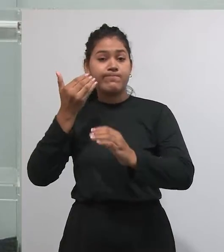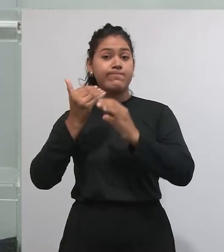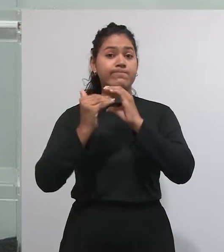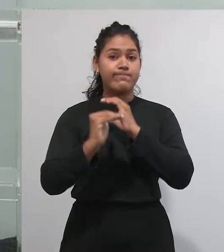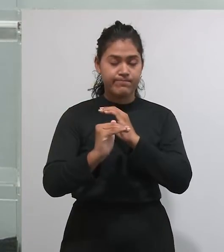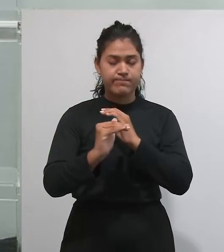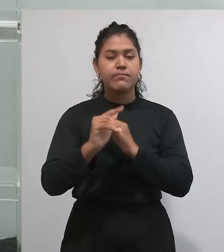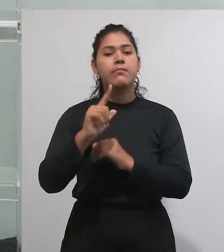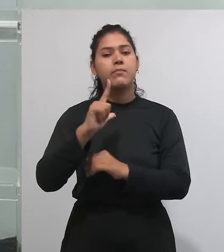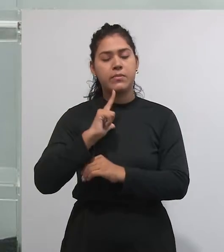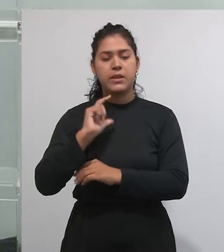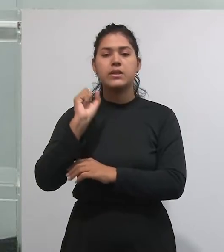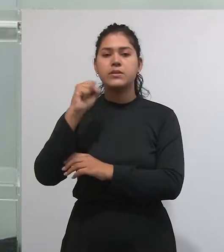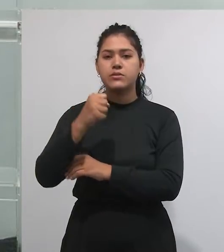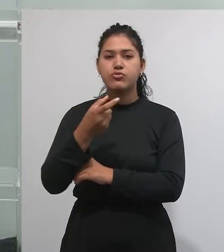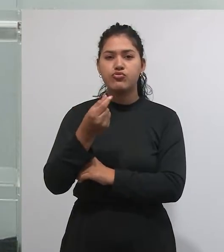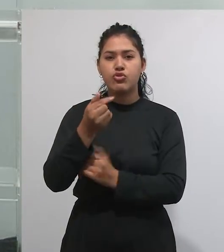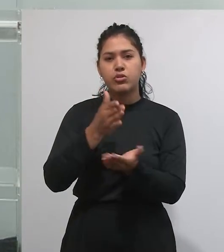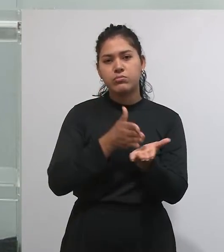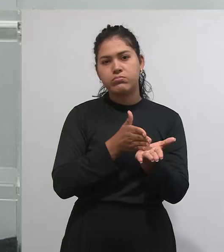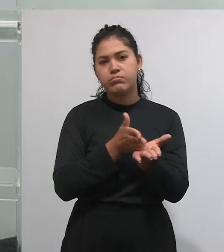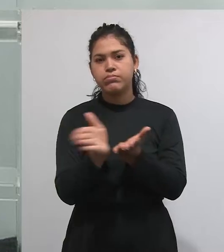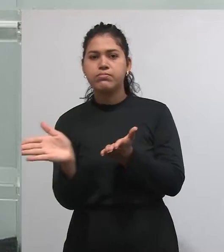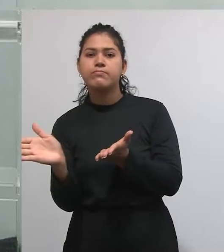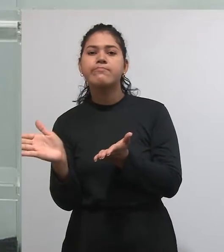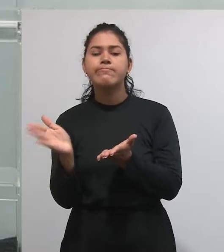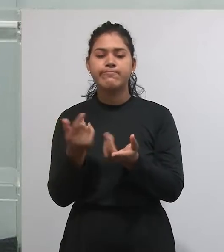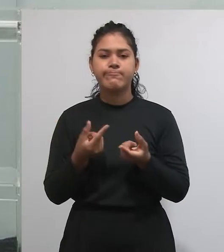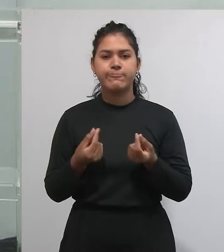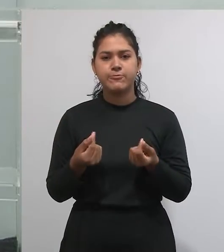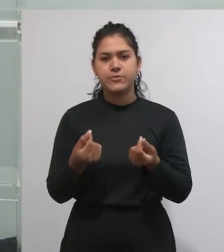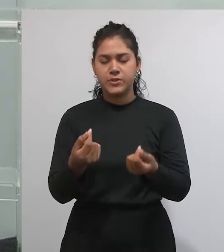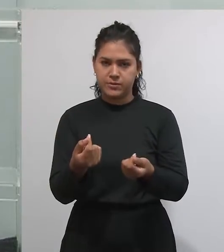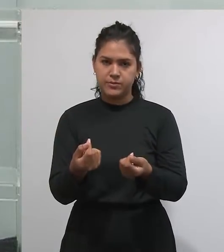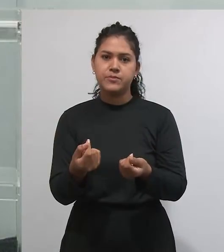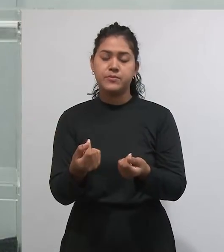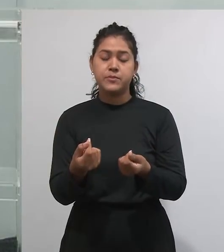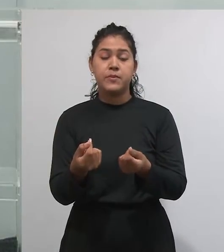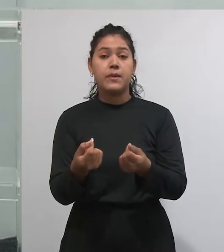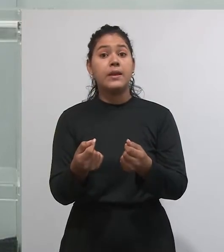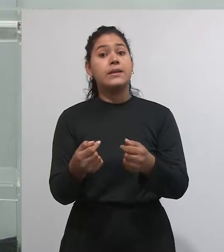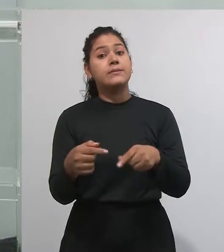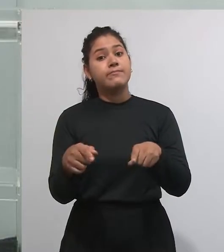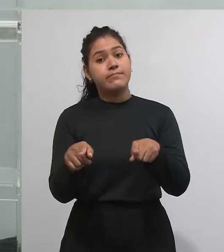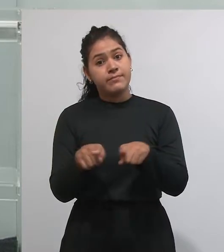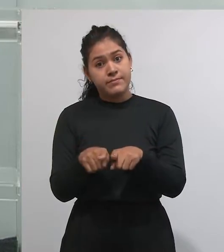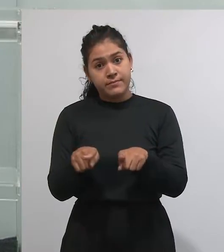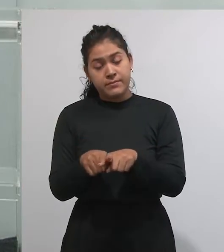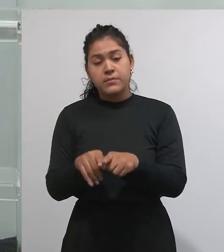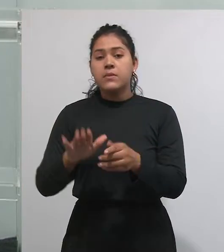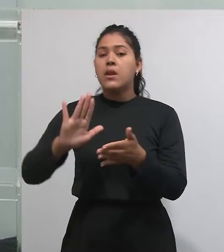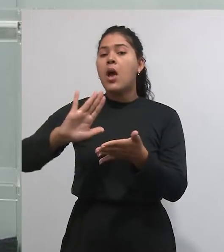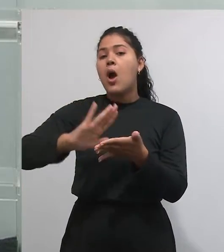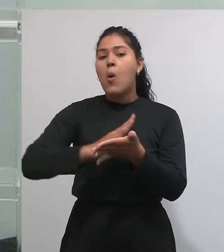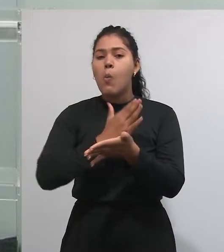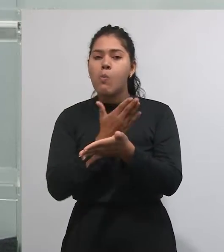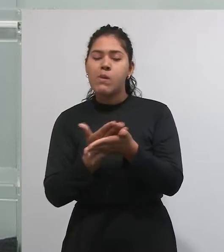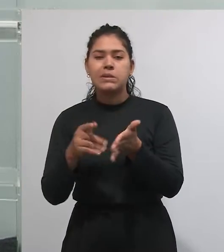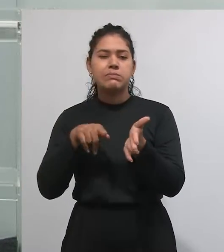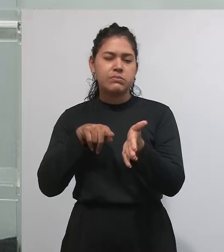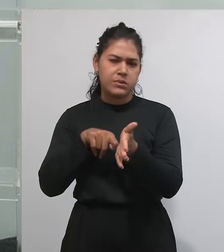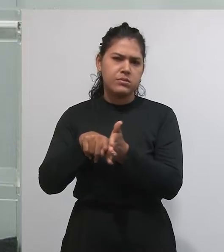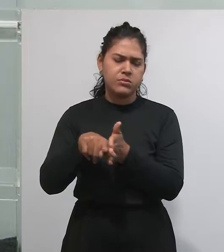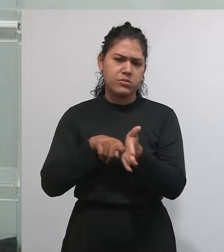ou seja, há um grande desvio desses recursos no processo. Além de que algumas